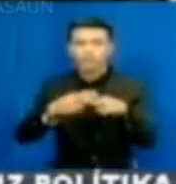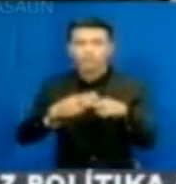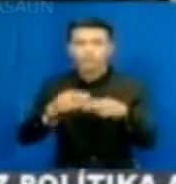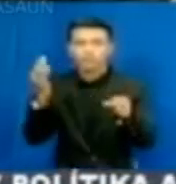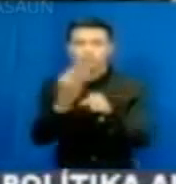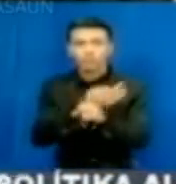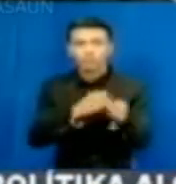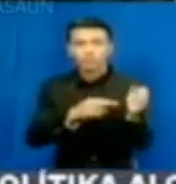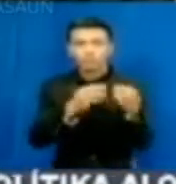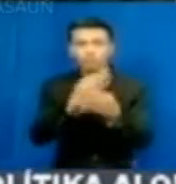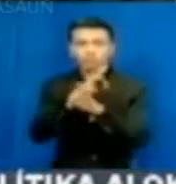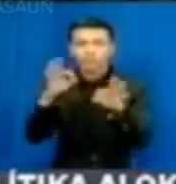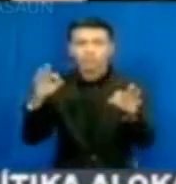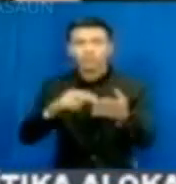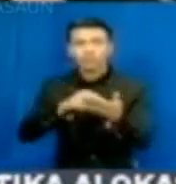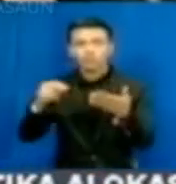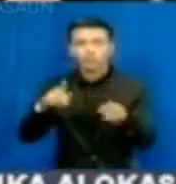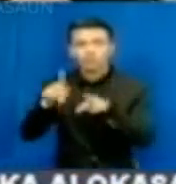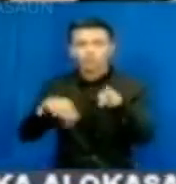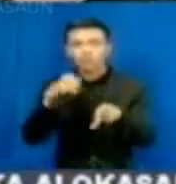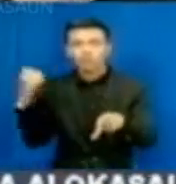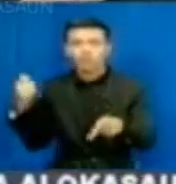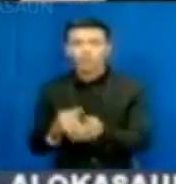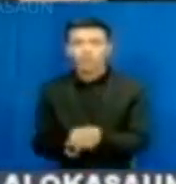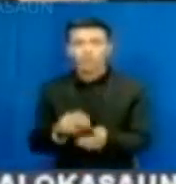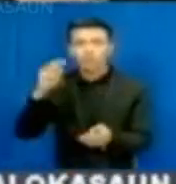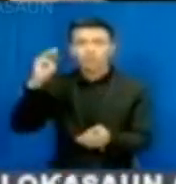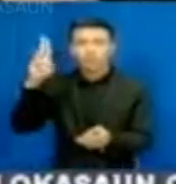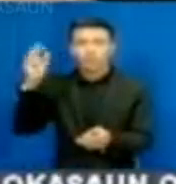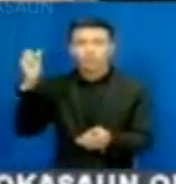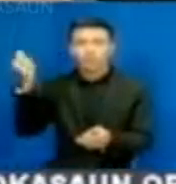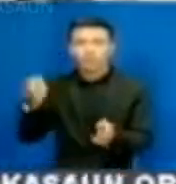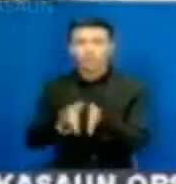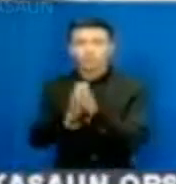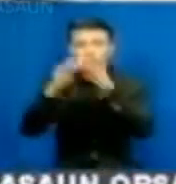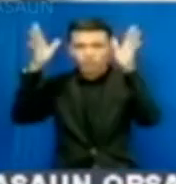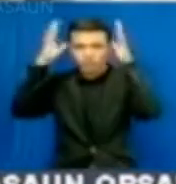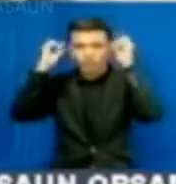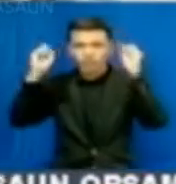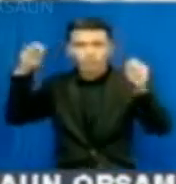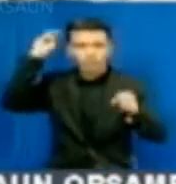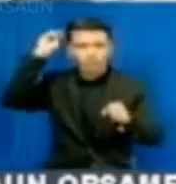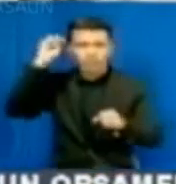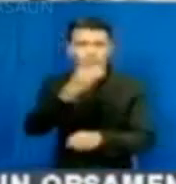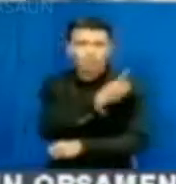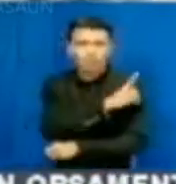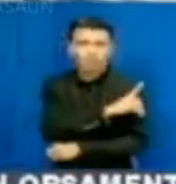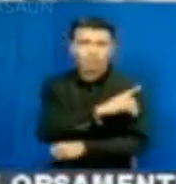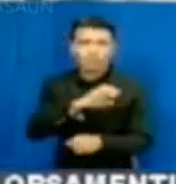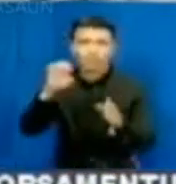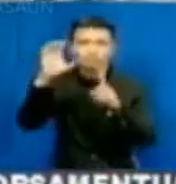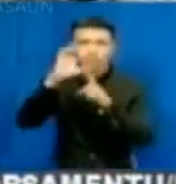final. Número candidato Célio Cunhafale. Além de NEE, Musa exige para Presidente da República, Ministro de Defesa,